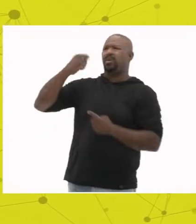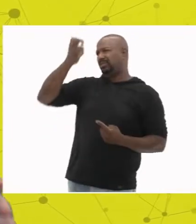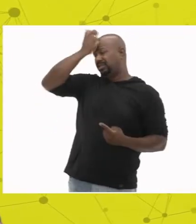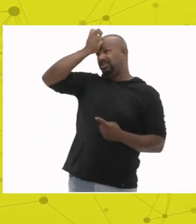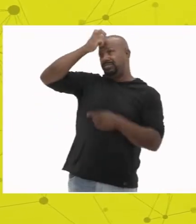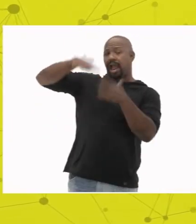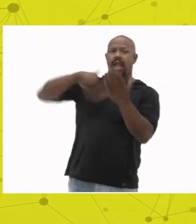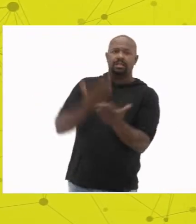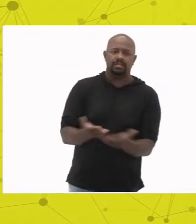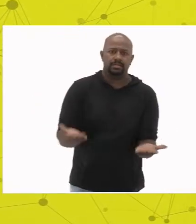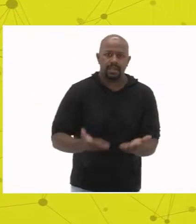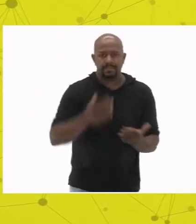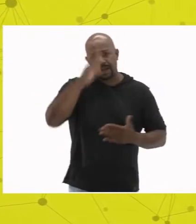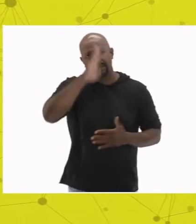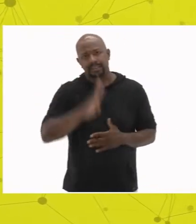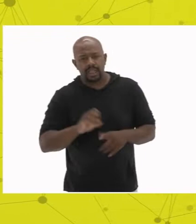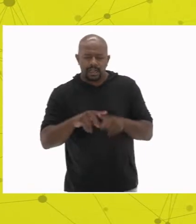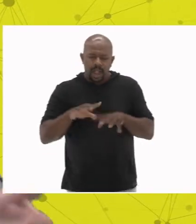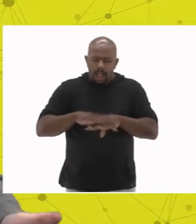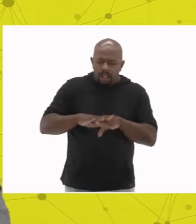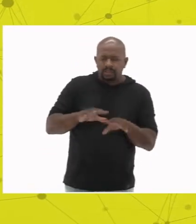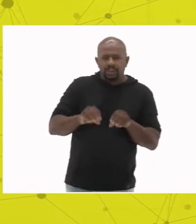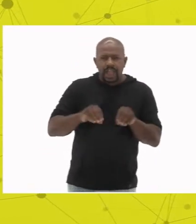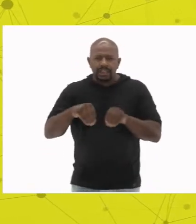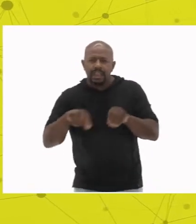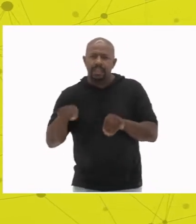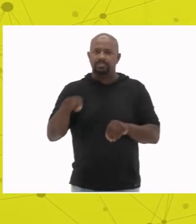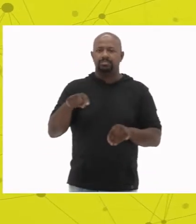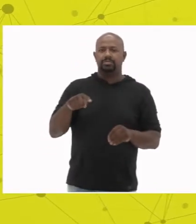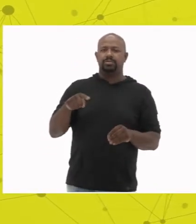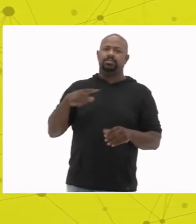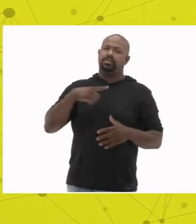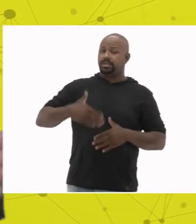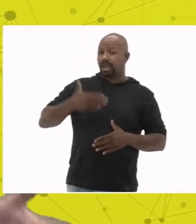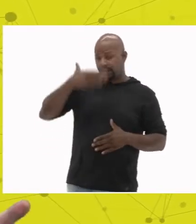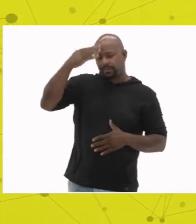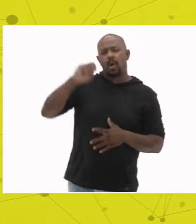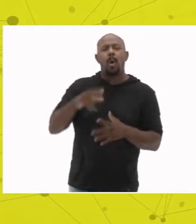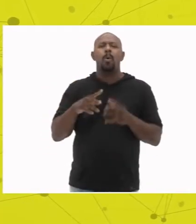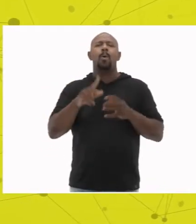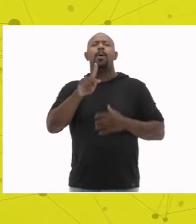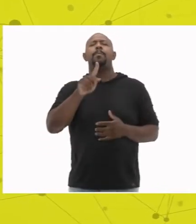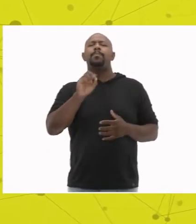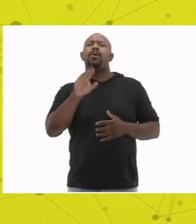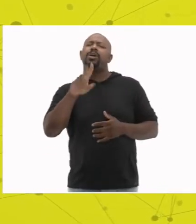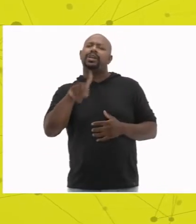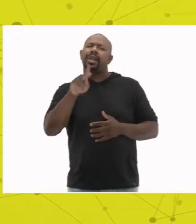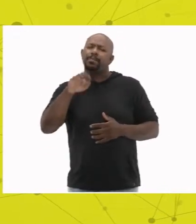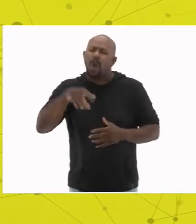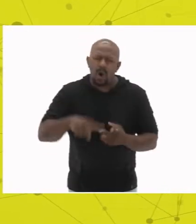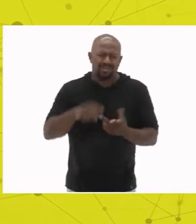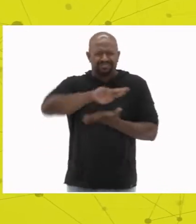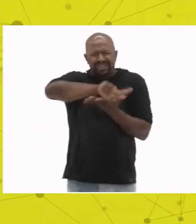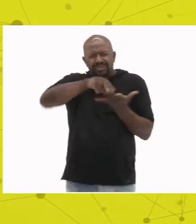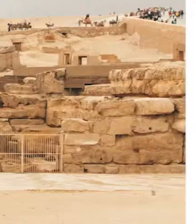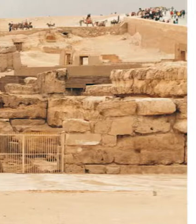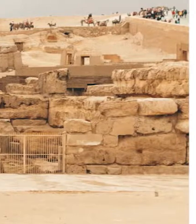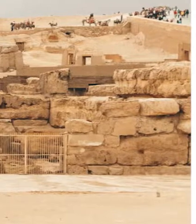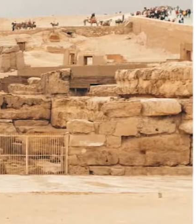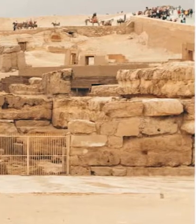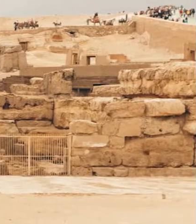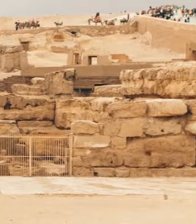ao LOLzinho dos brasileiros, passando pelo xadrez dos árabes, chineses e europeus e pelo Pokémon GO e RPG massivo de japoneses e